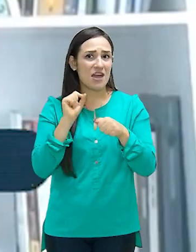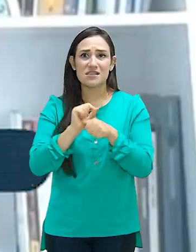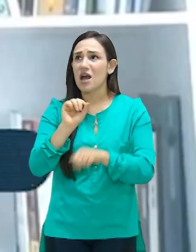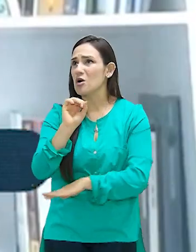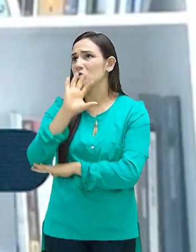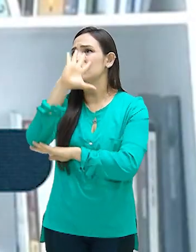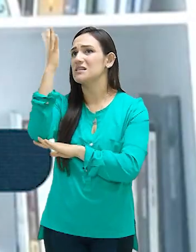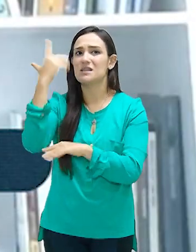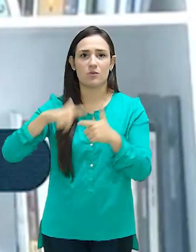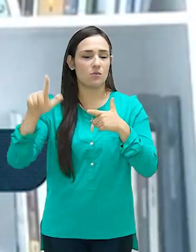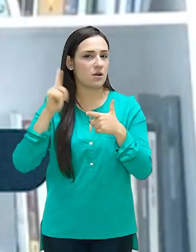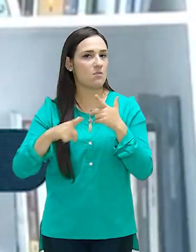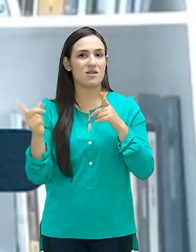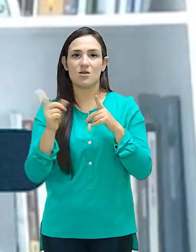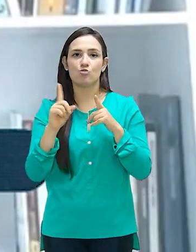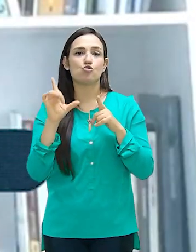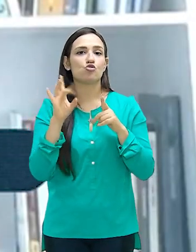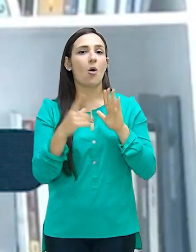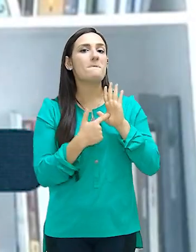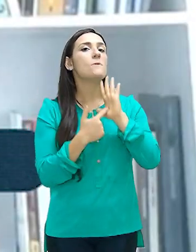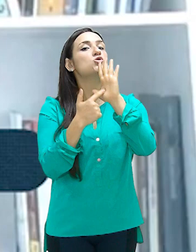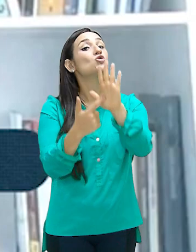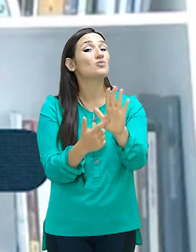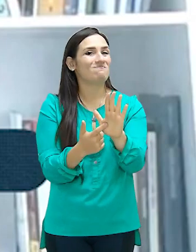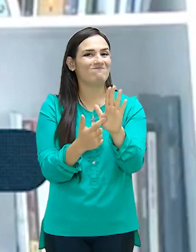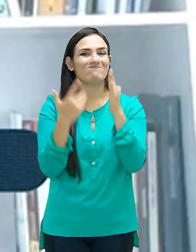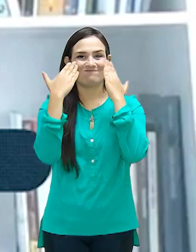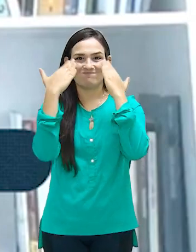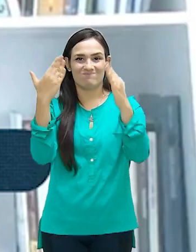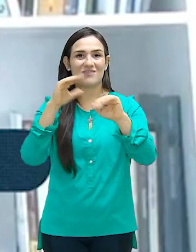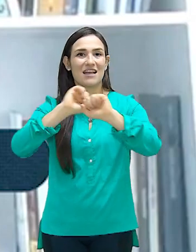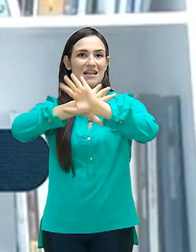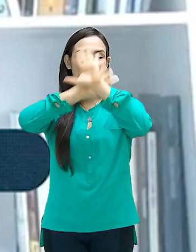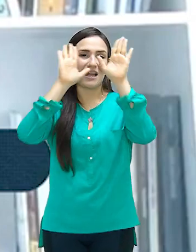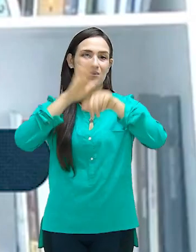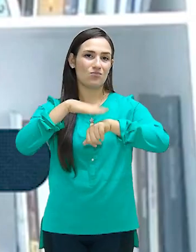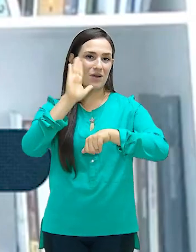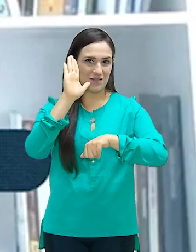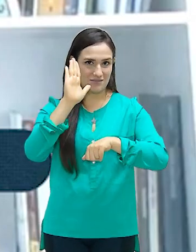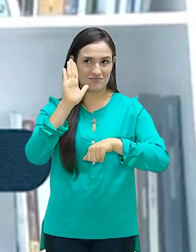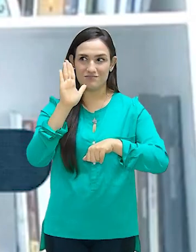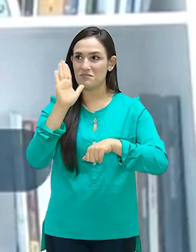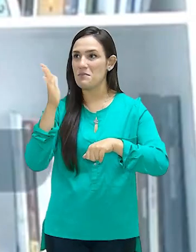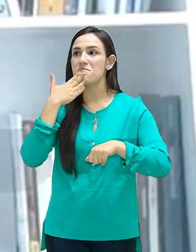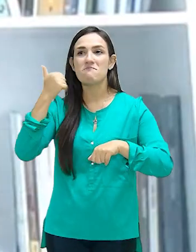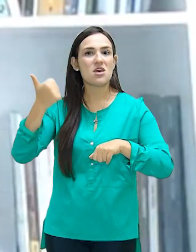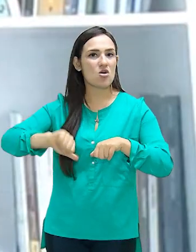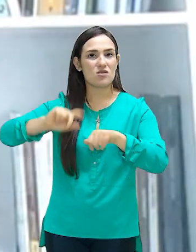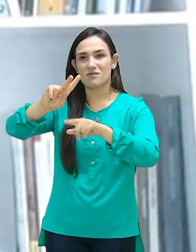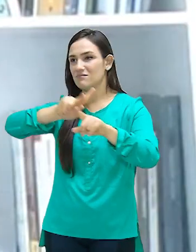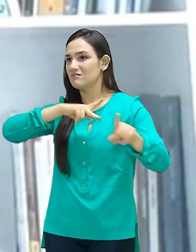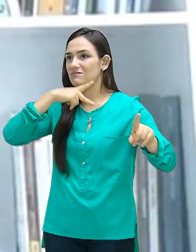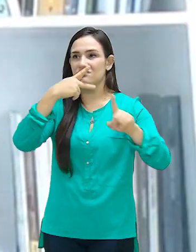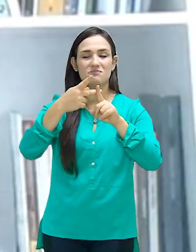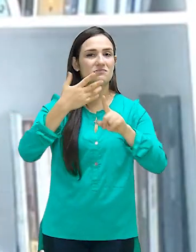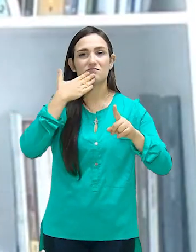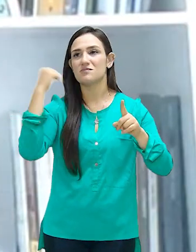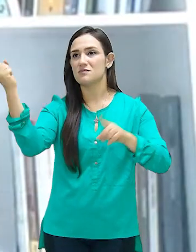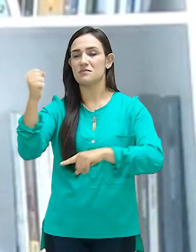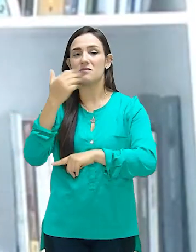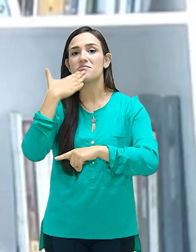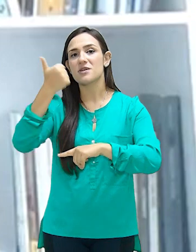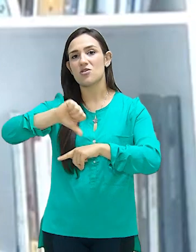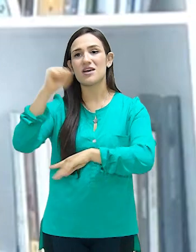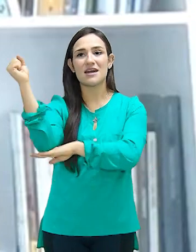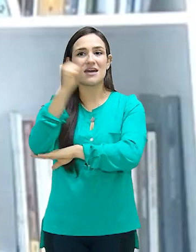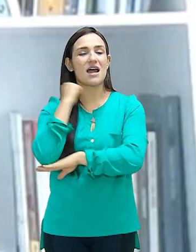relacionamento. Elas existem e muitas vezes a pandemia ela trouxe uma potencialização desses conflitos